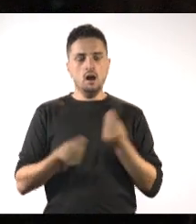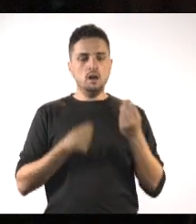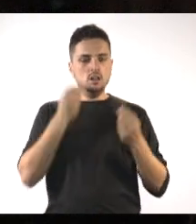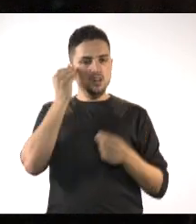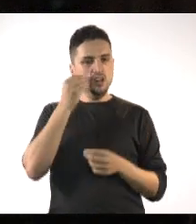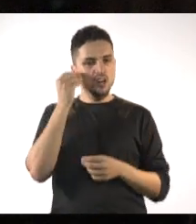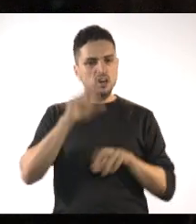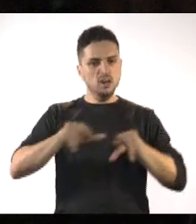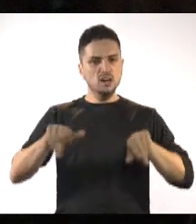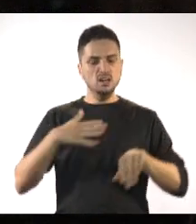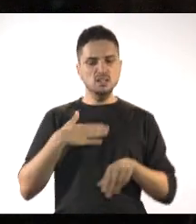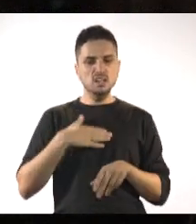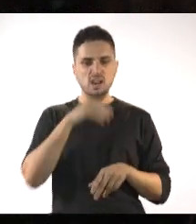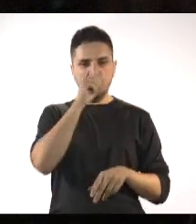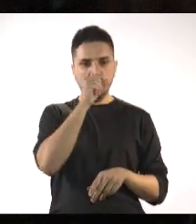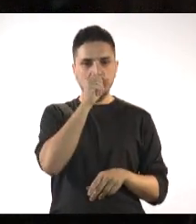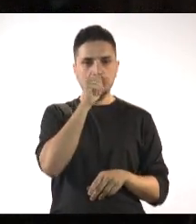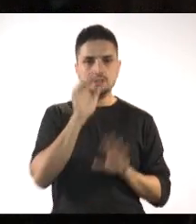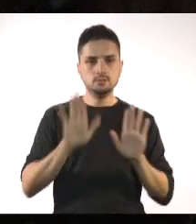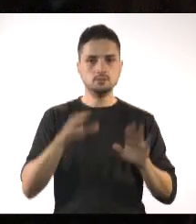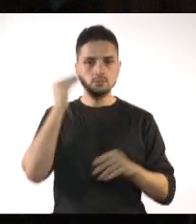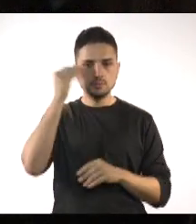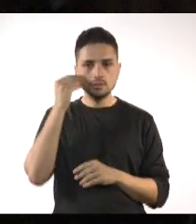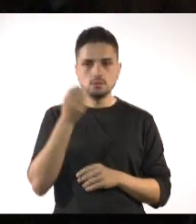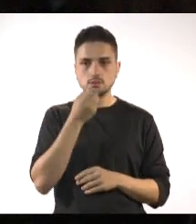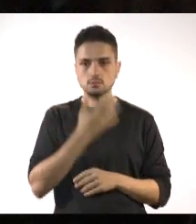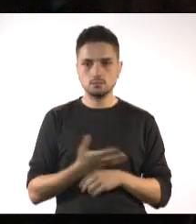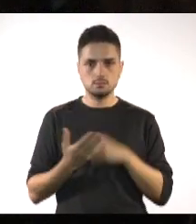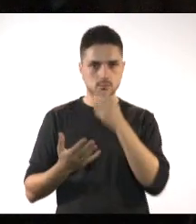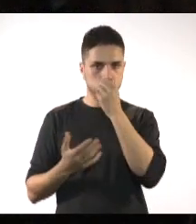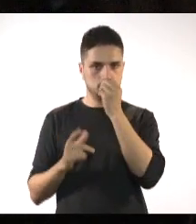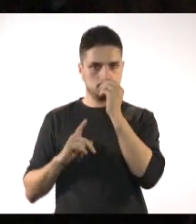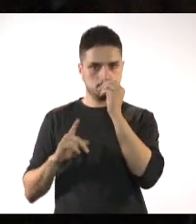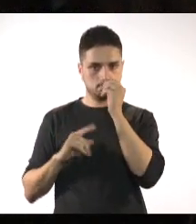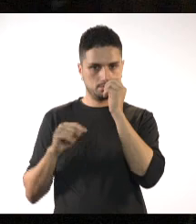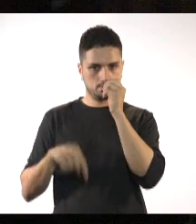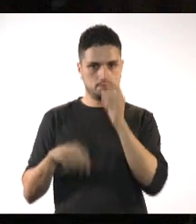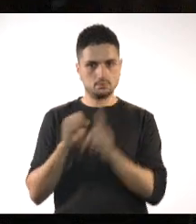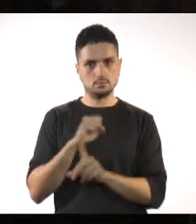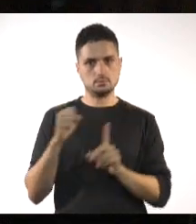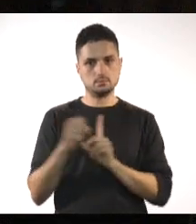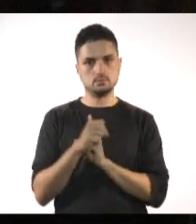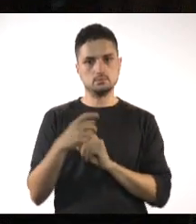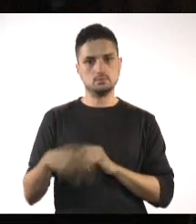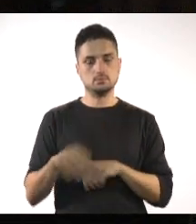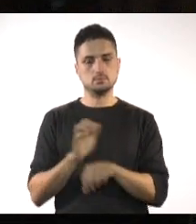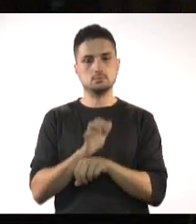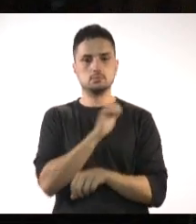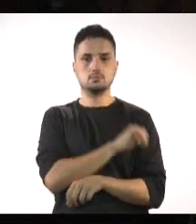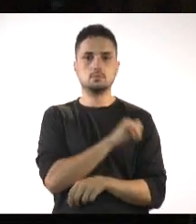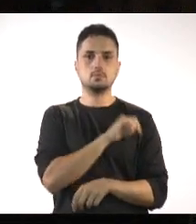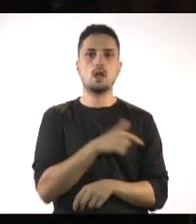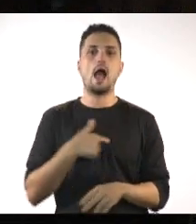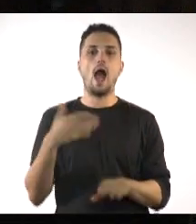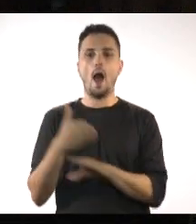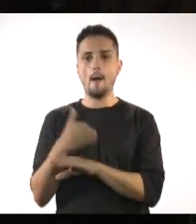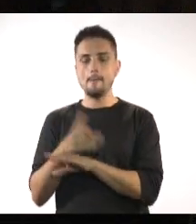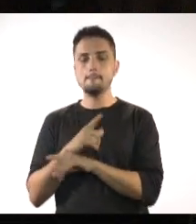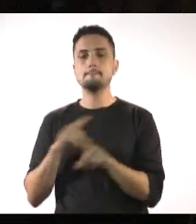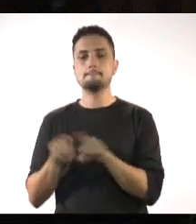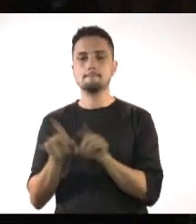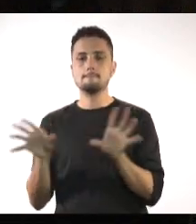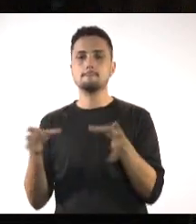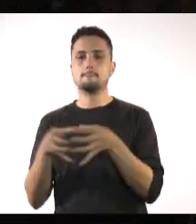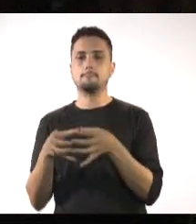mas uma experiência muito grande que as pastorais sociais em todo o estado do Rio de Janeiro têm. Eu também participo da comissão do Leste